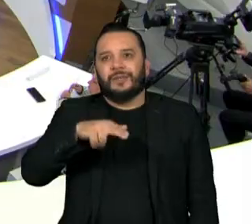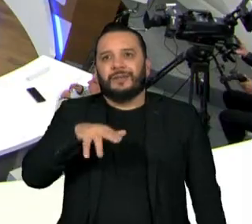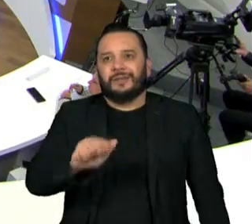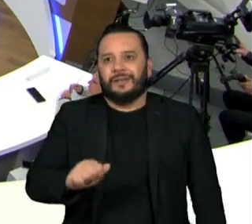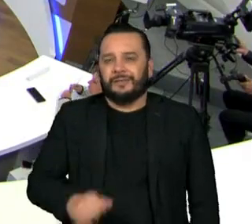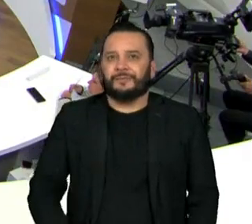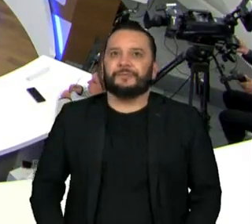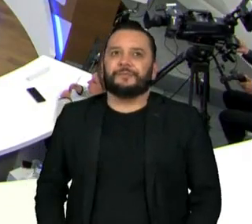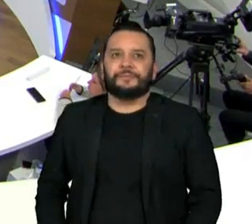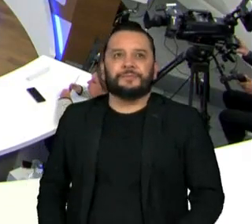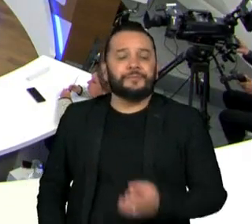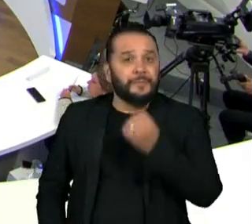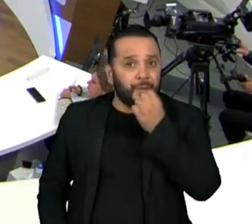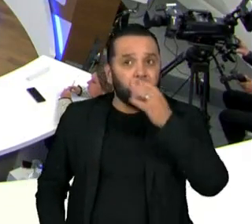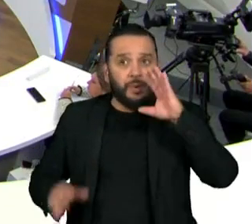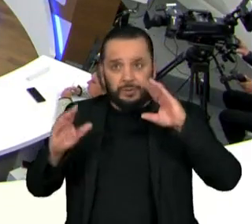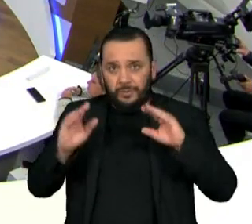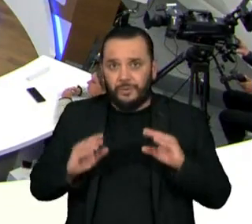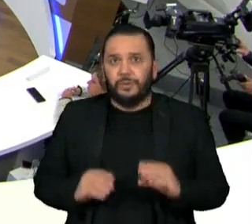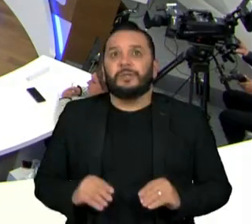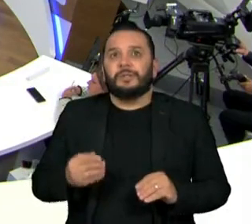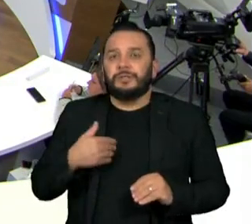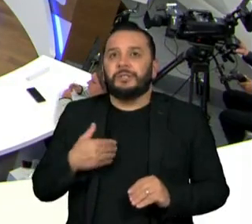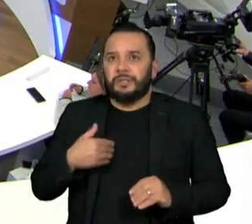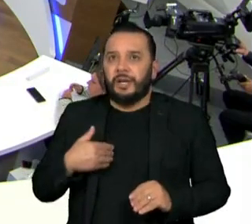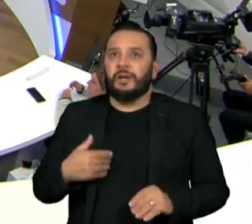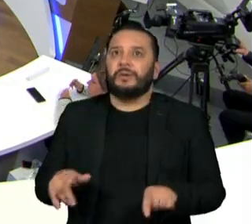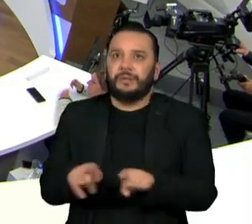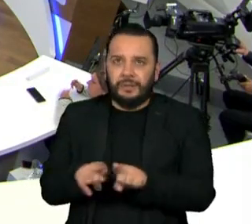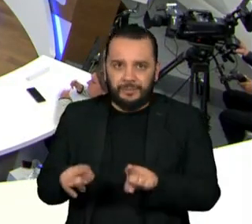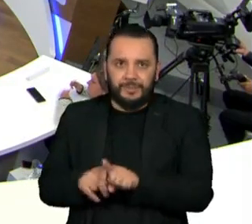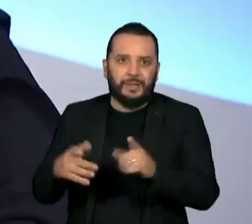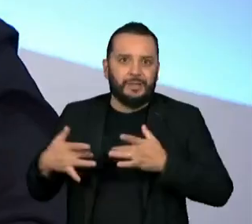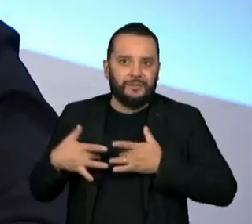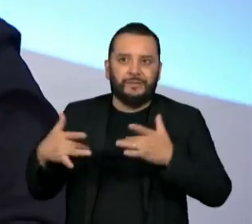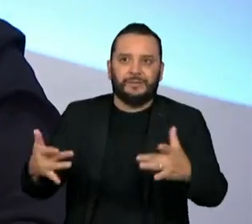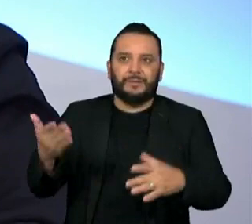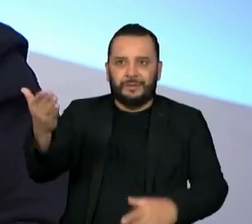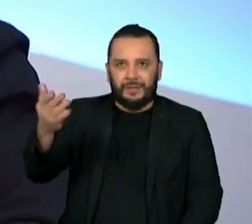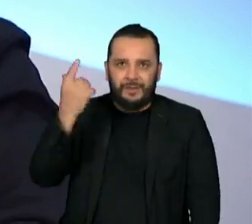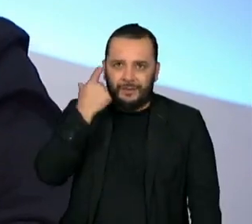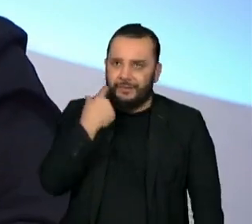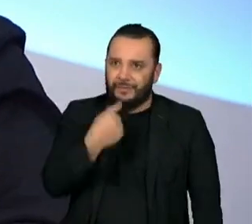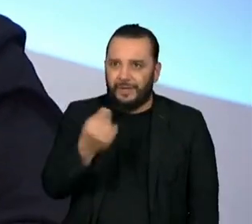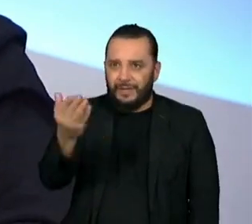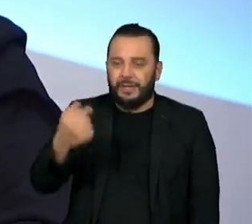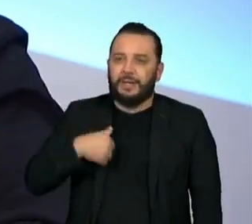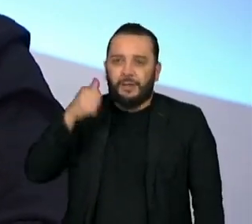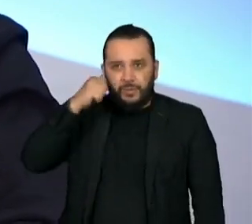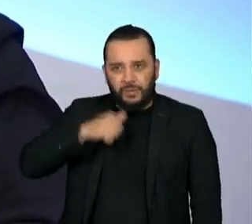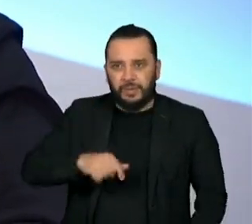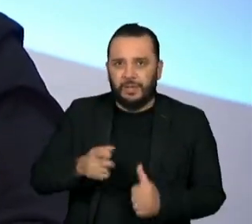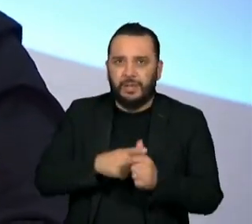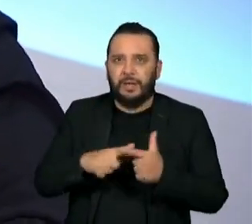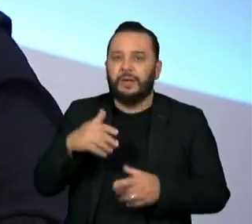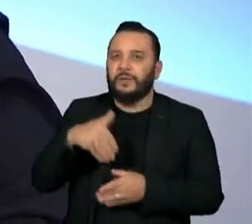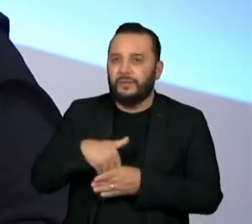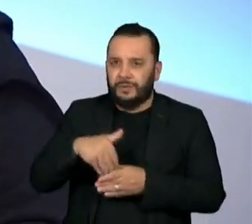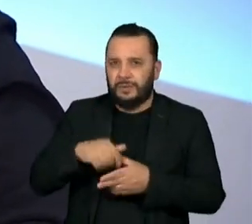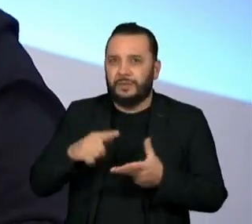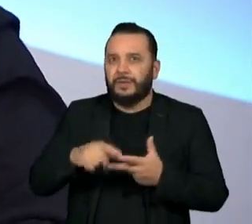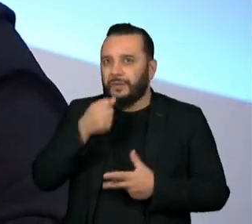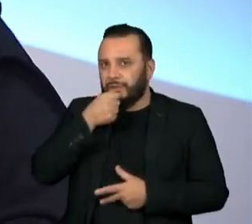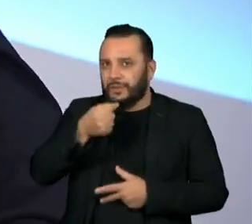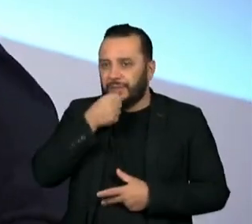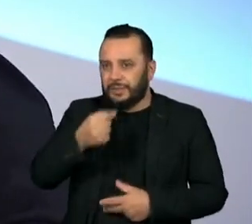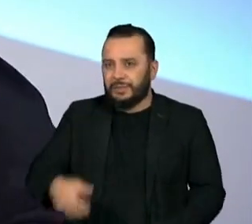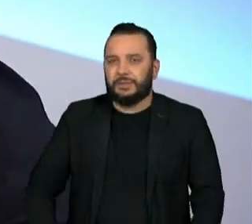Oi boa noite meninas que não tiver fazer couro aqui as minhas colegas e Vera me solidarizar como mulher como leitora com